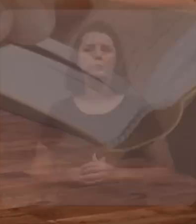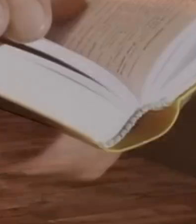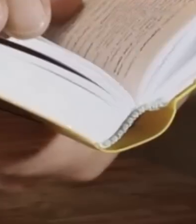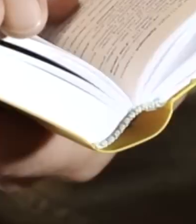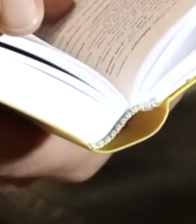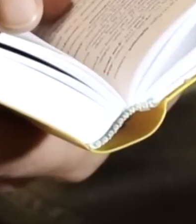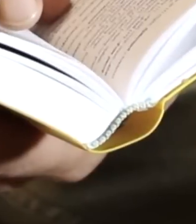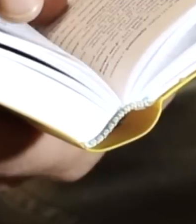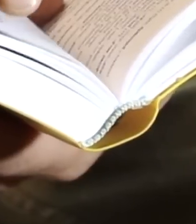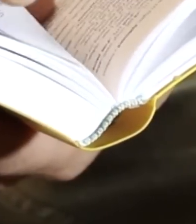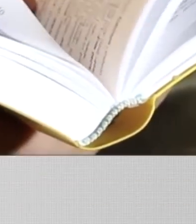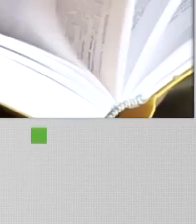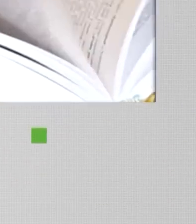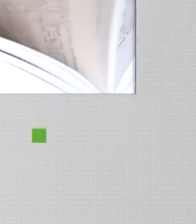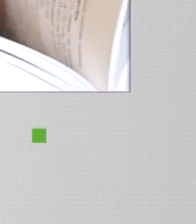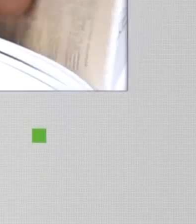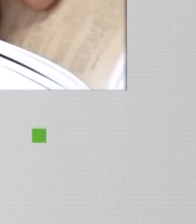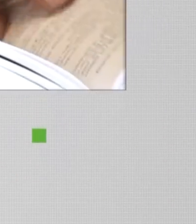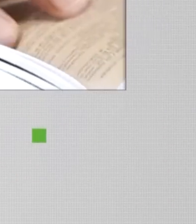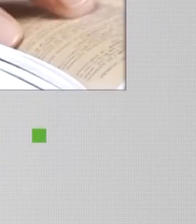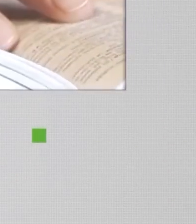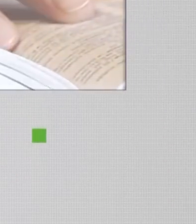texto.